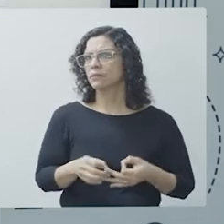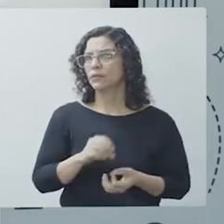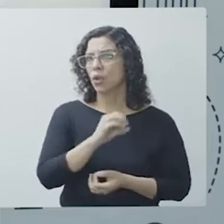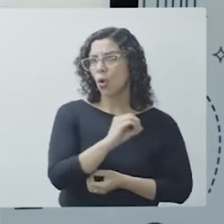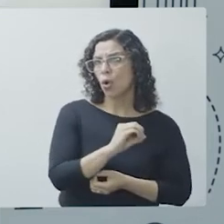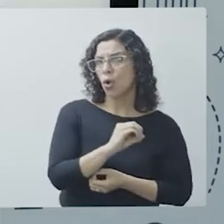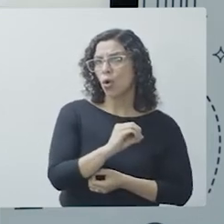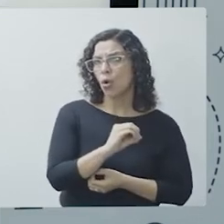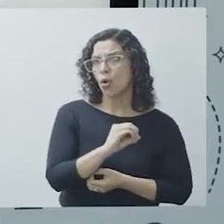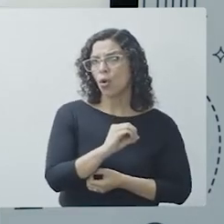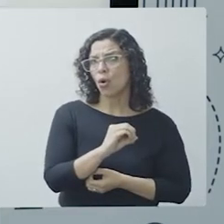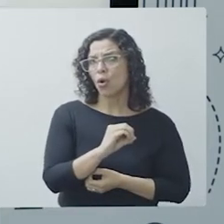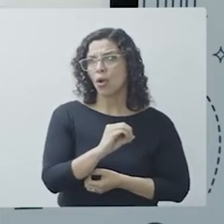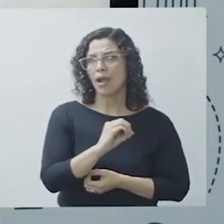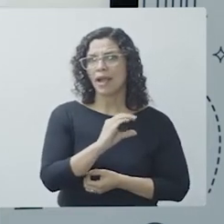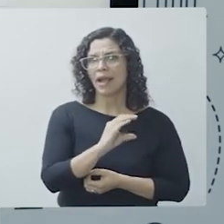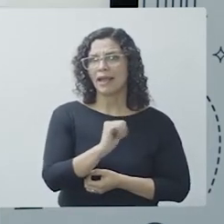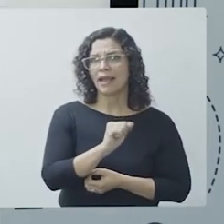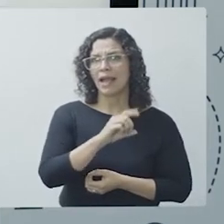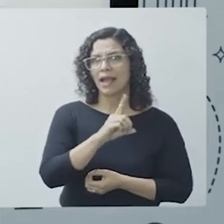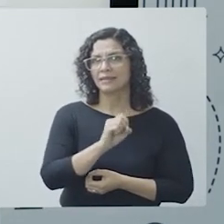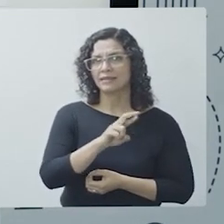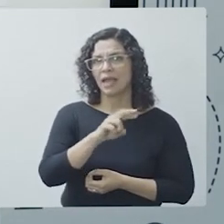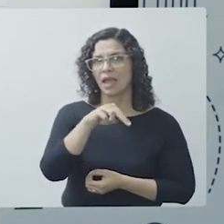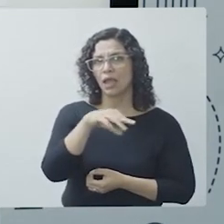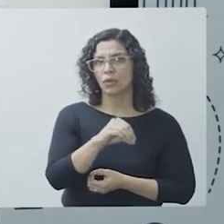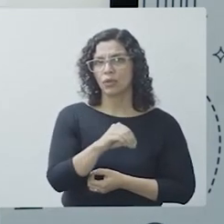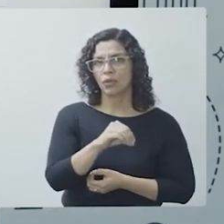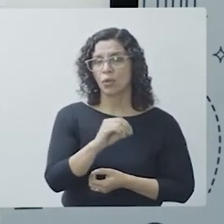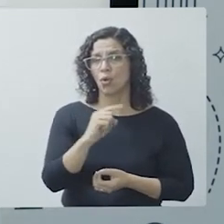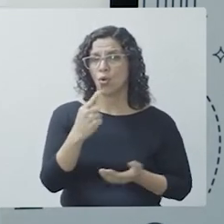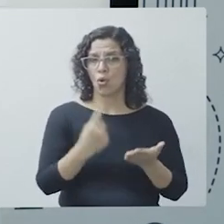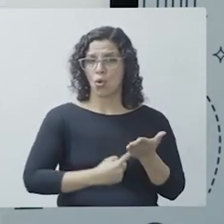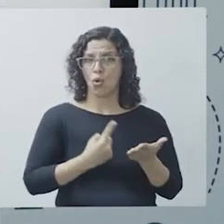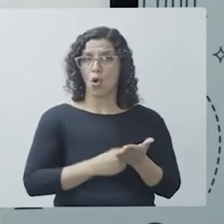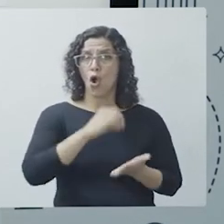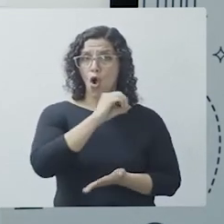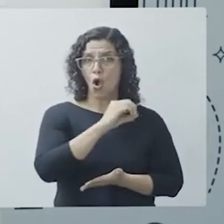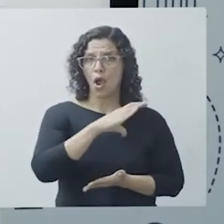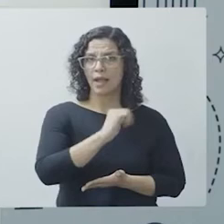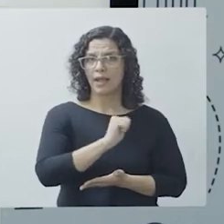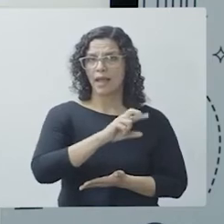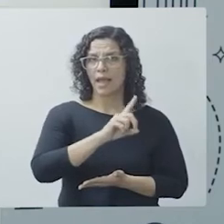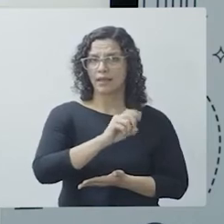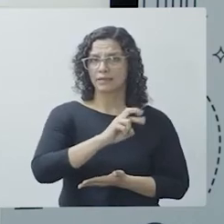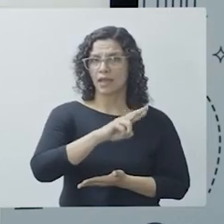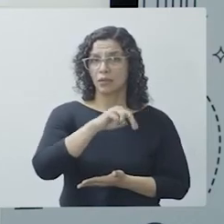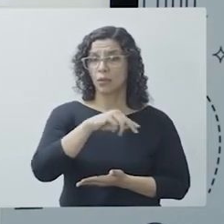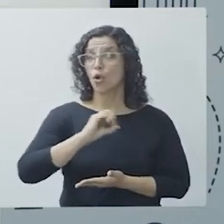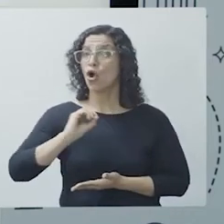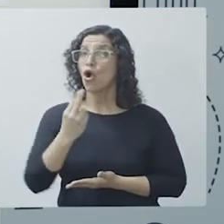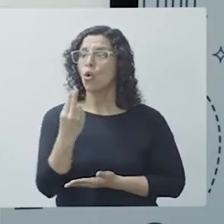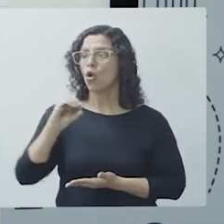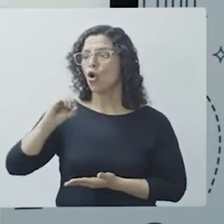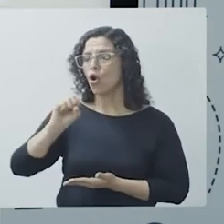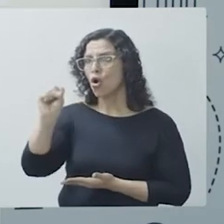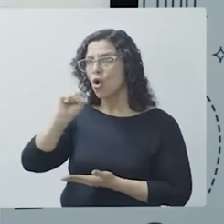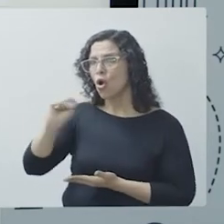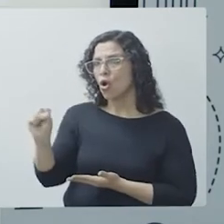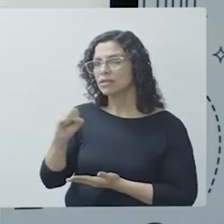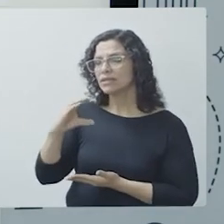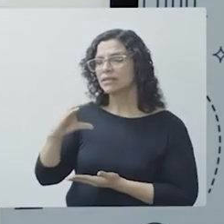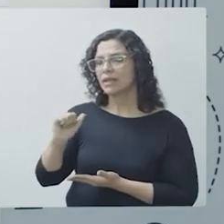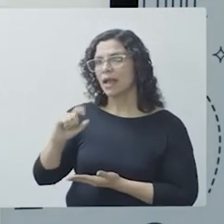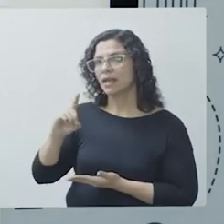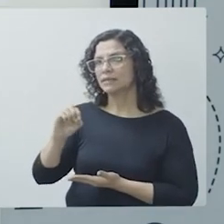Os caderno, na verdade. É o caderno ou os caderno?